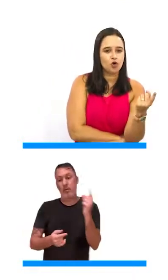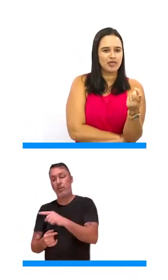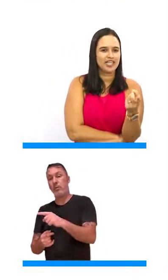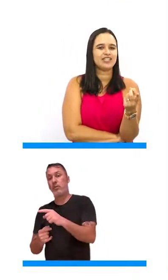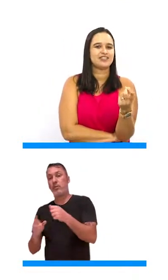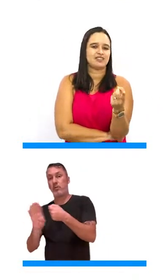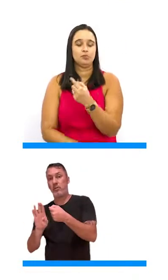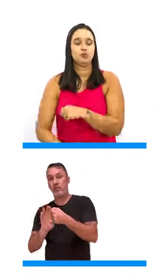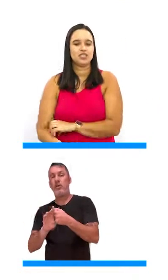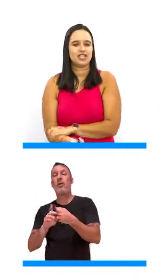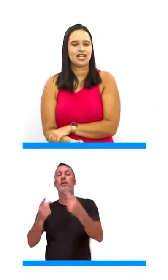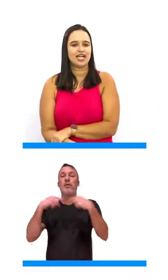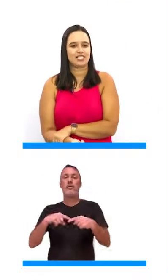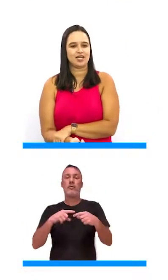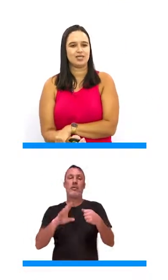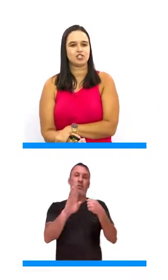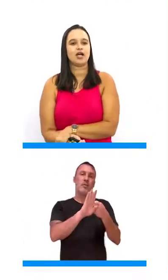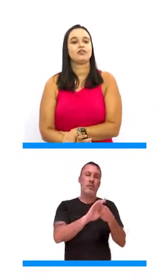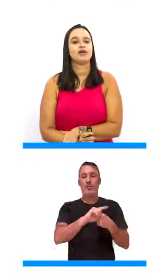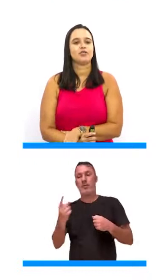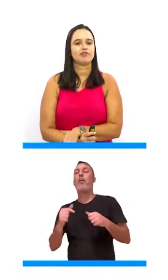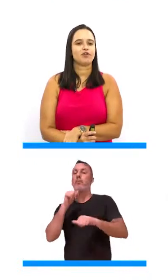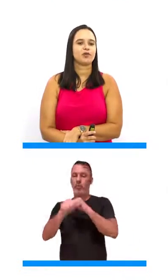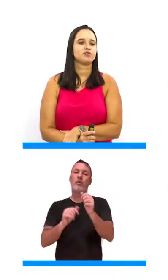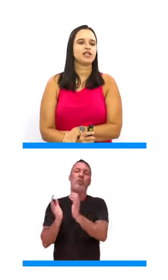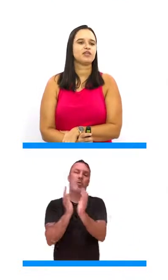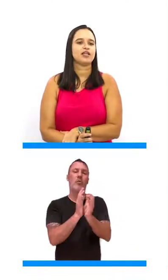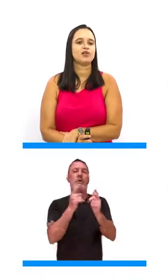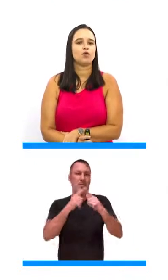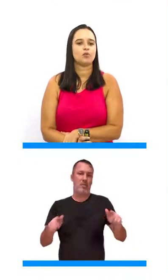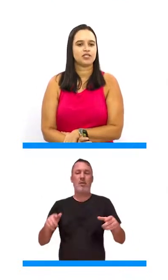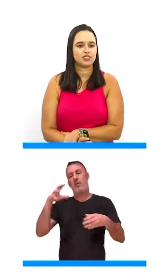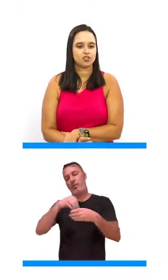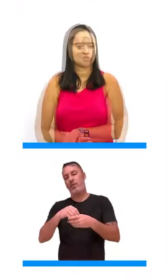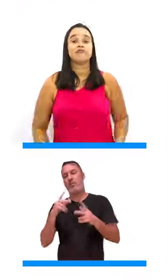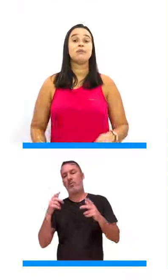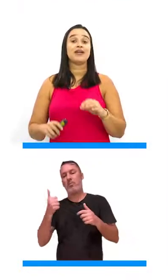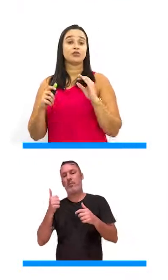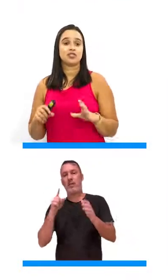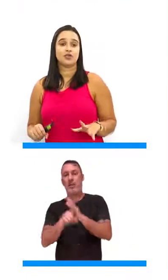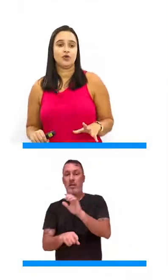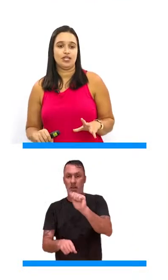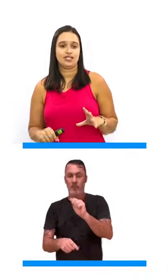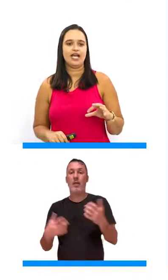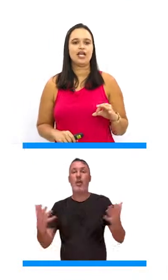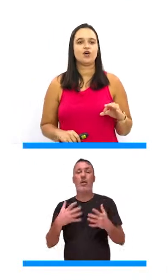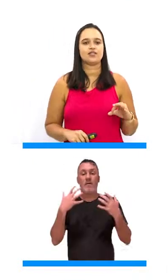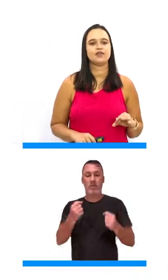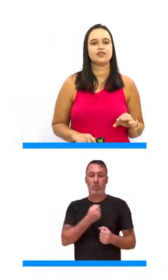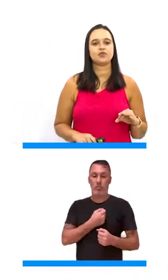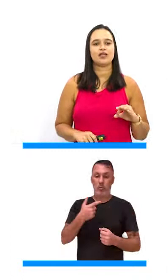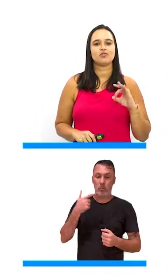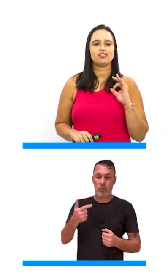burro comentarista. Muda-se a classe gramatical, da mesma forma que eu tenho em obra grandiosa. Vamos para 2 agora. Assinale a